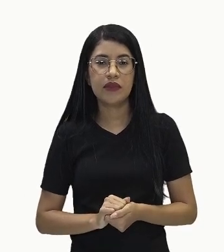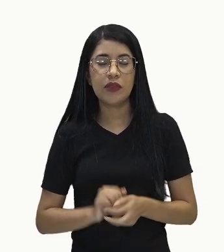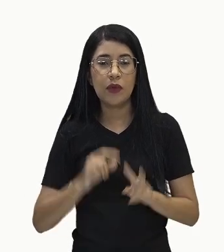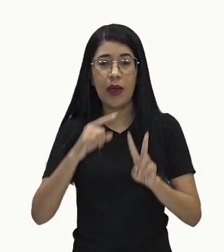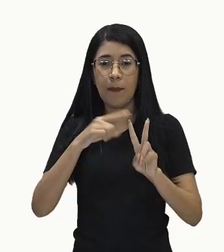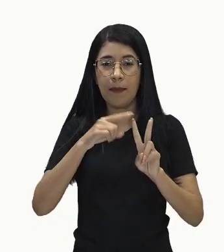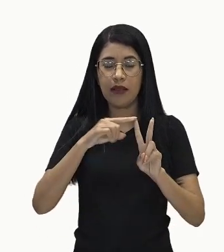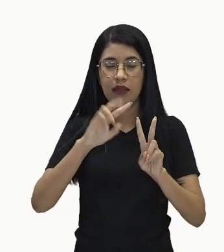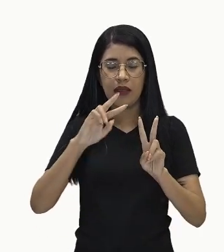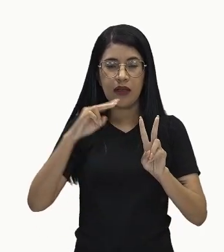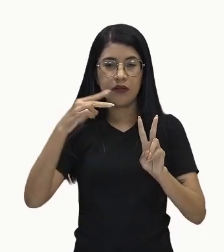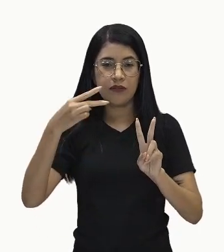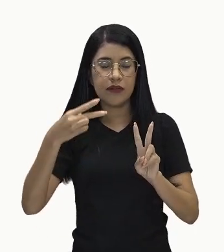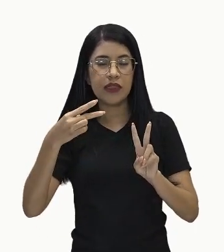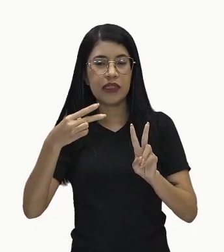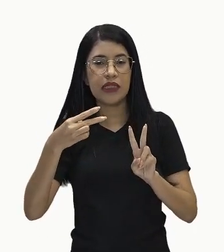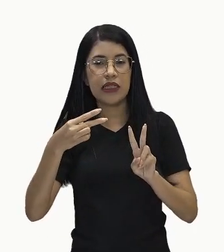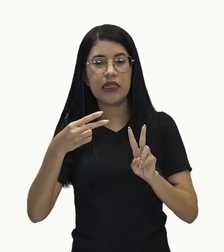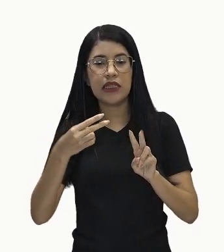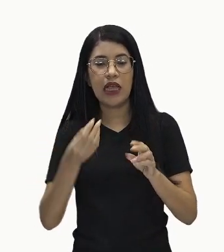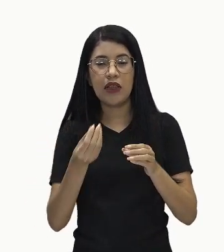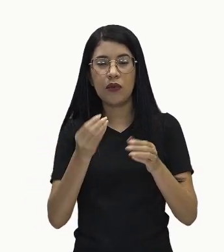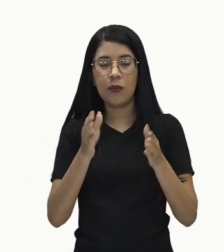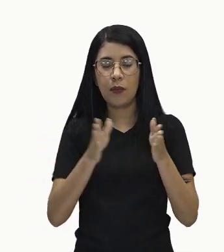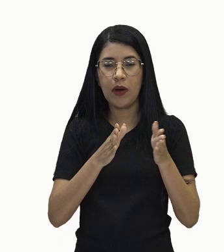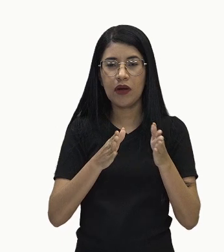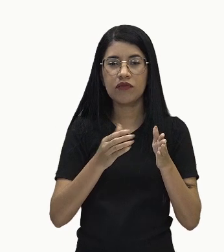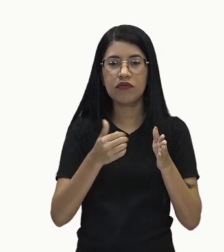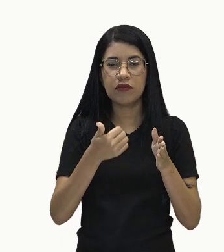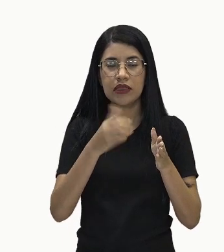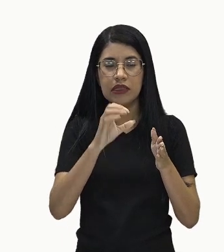macete aqui. Quais são os quadrados perfeitos que estão